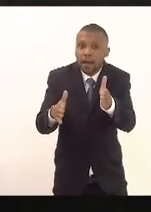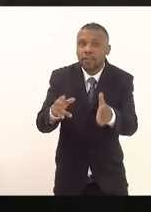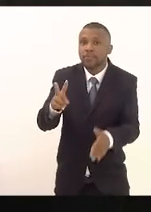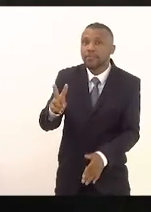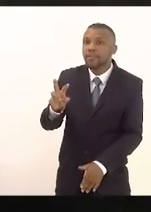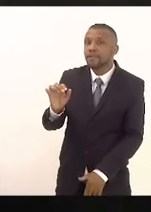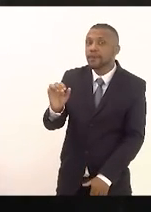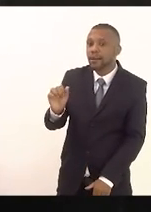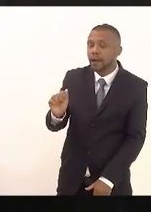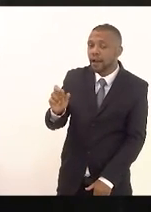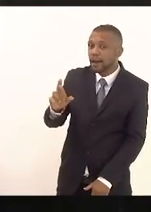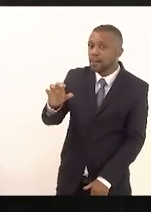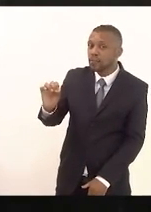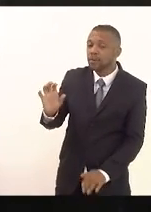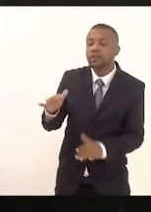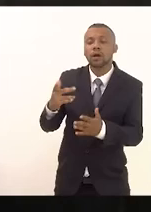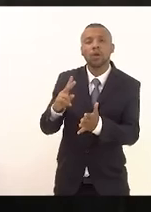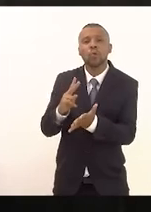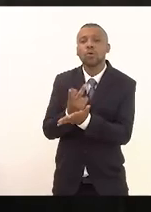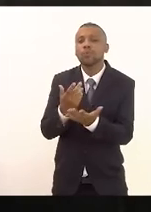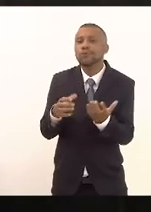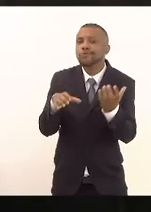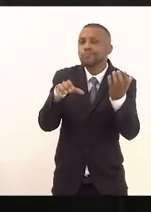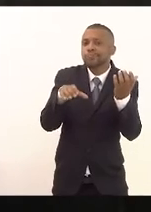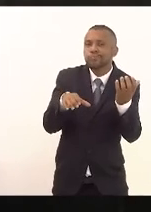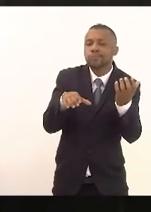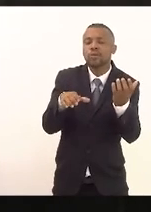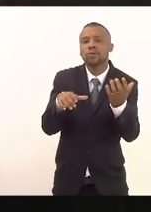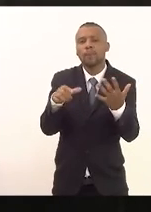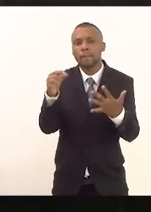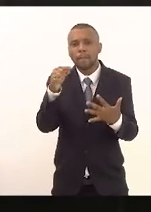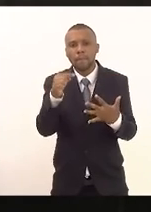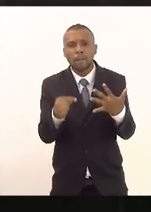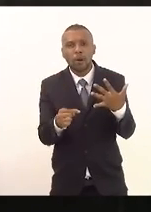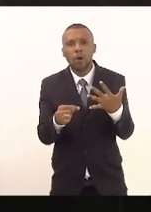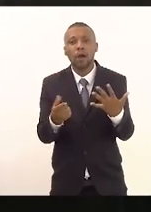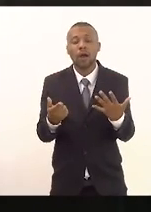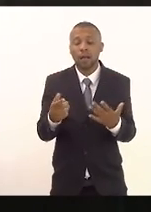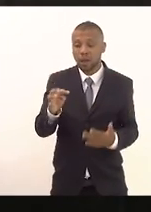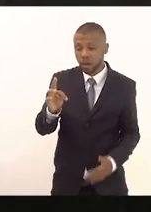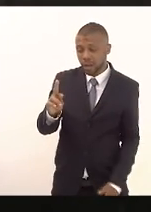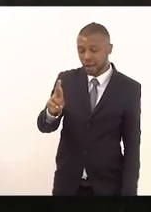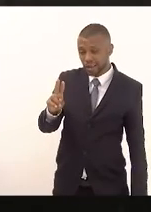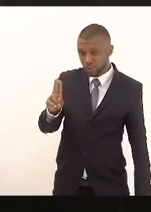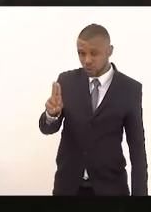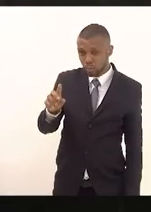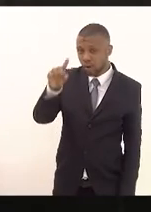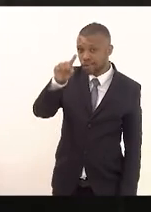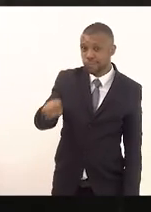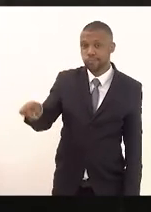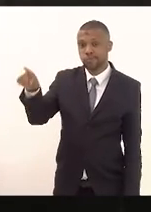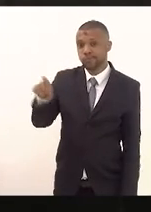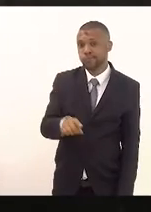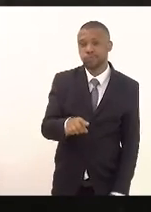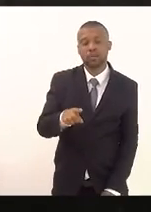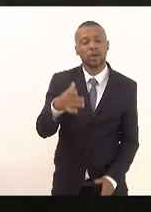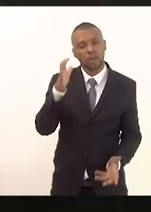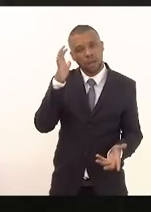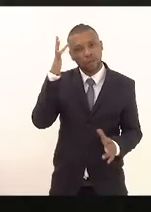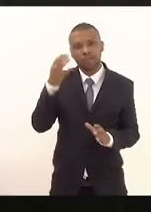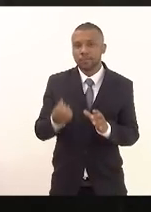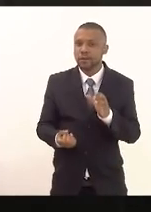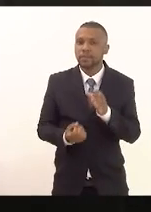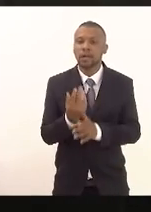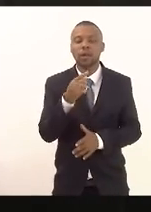Oi e aí o congresso nacional com essas pressões acabou quatro e criou o